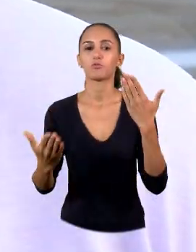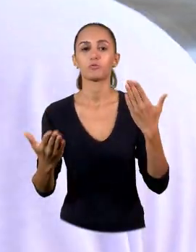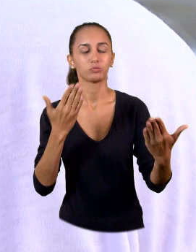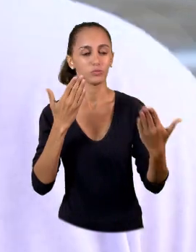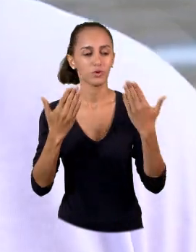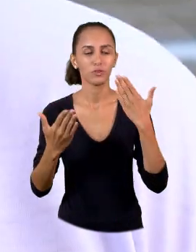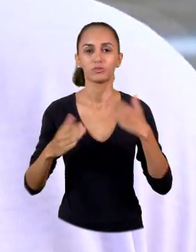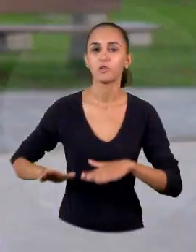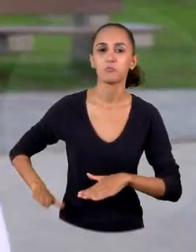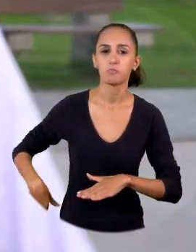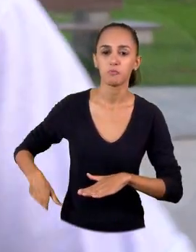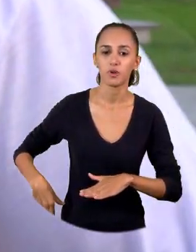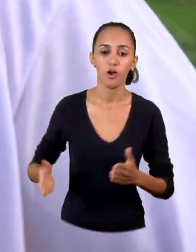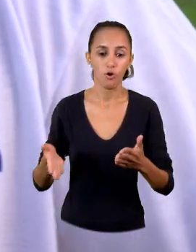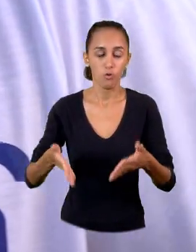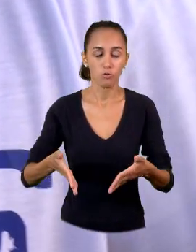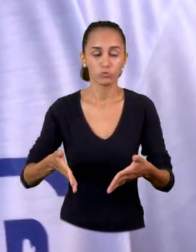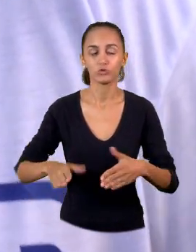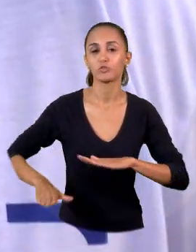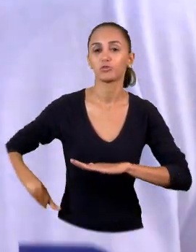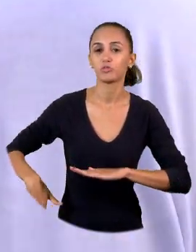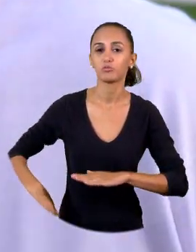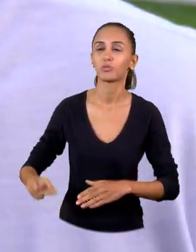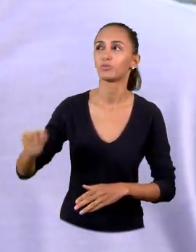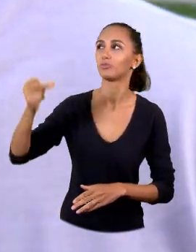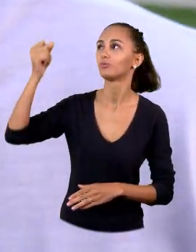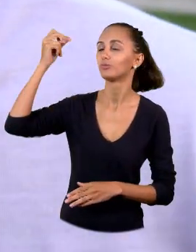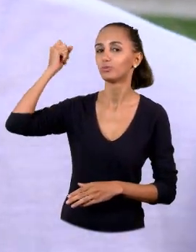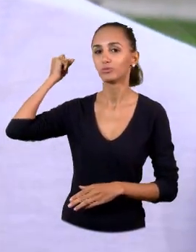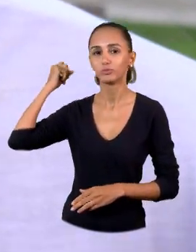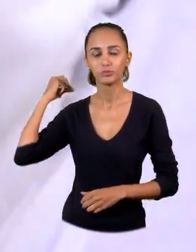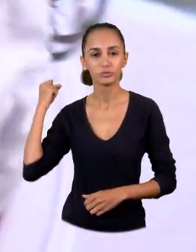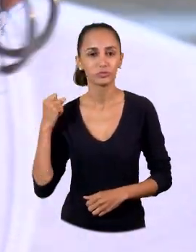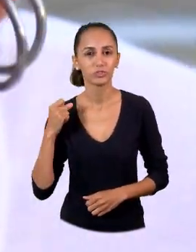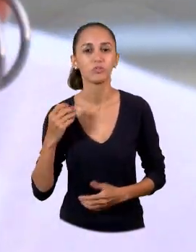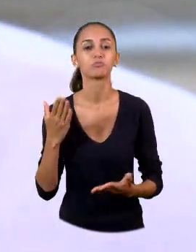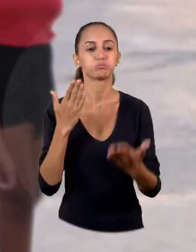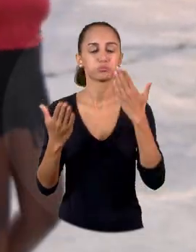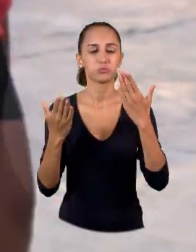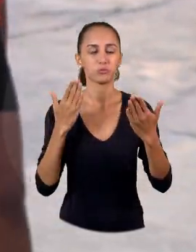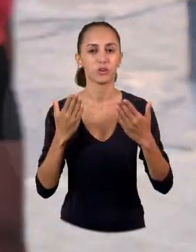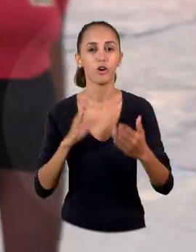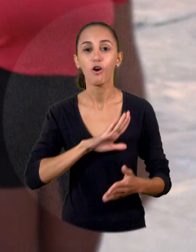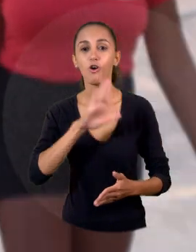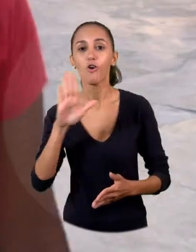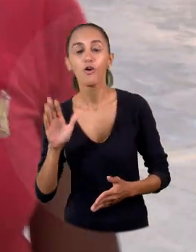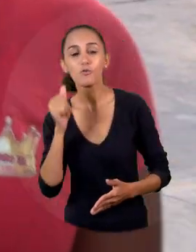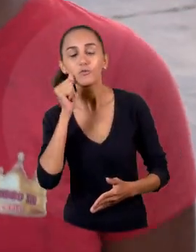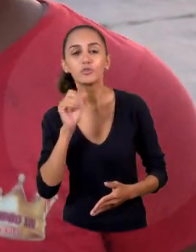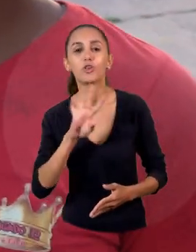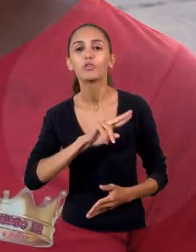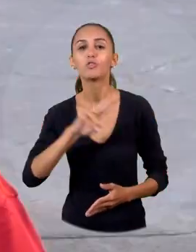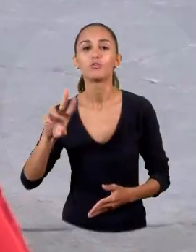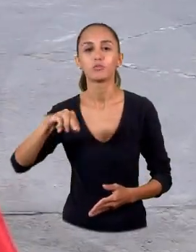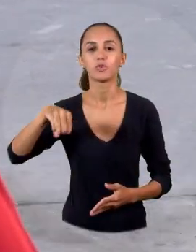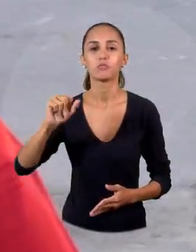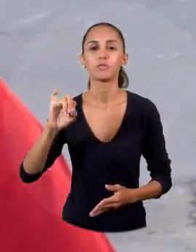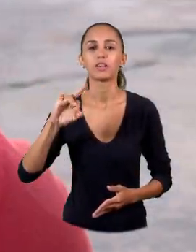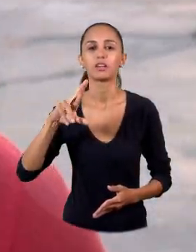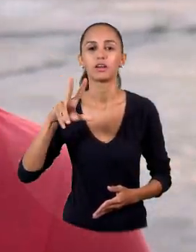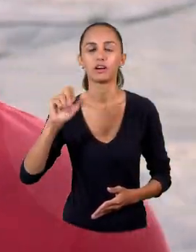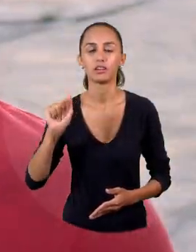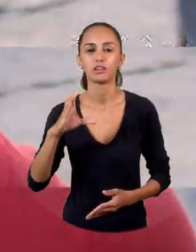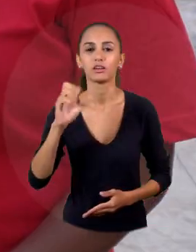como é que a praia está e como é que a praia era há um tempinho atrás. Vamos comparar? Oi, moça, tudo bom? Qual o nome de vocês?